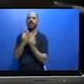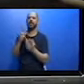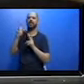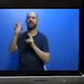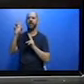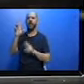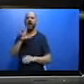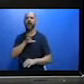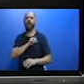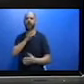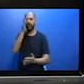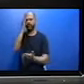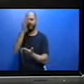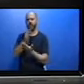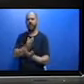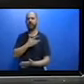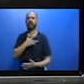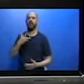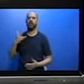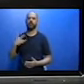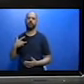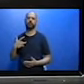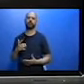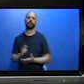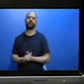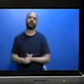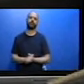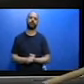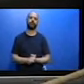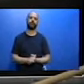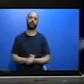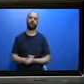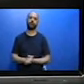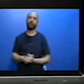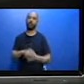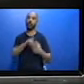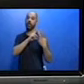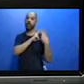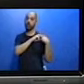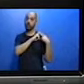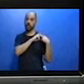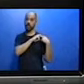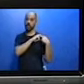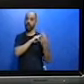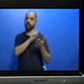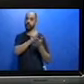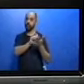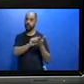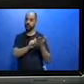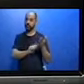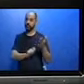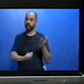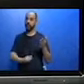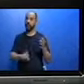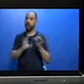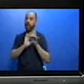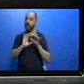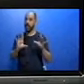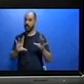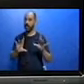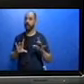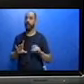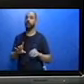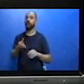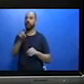fé saúde e depois que o seu responsável autorizar monte o seu cartaz com uma